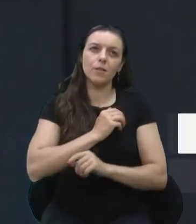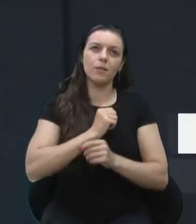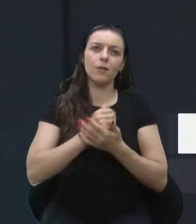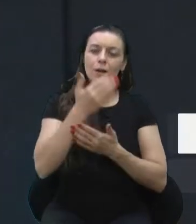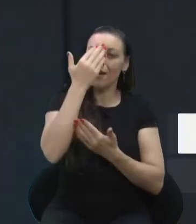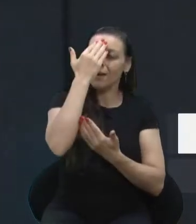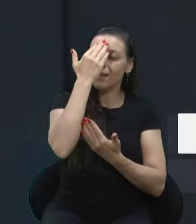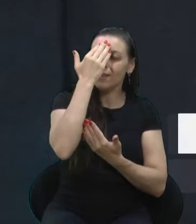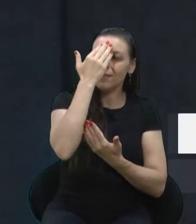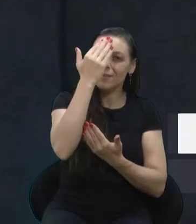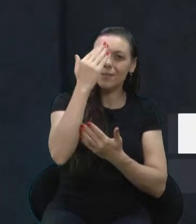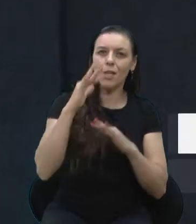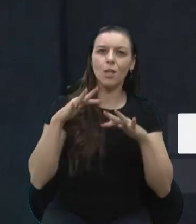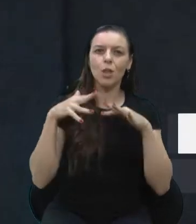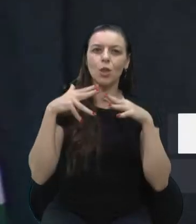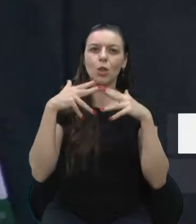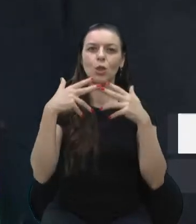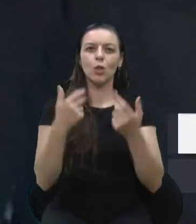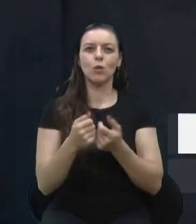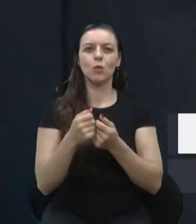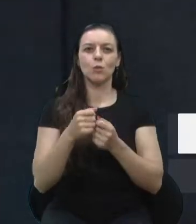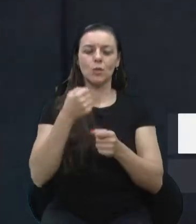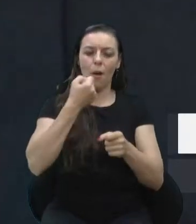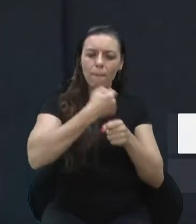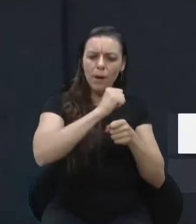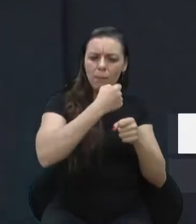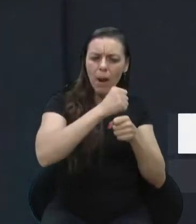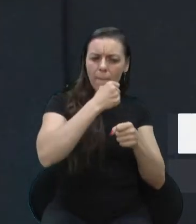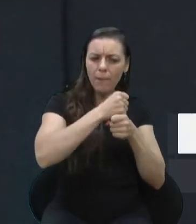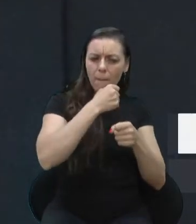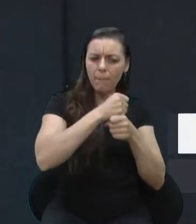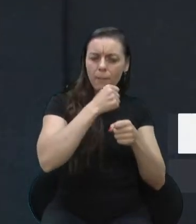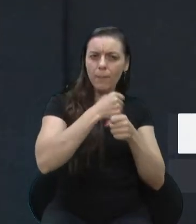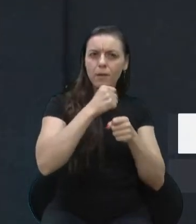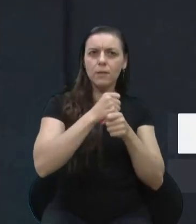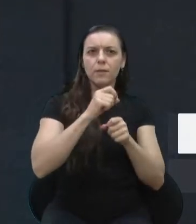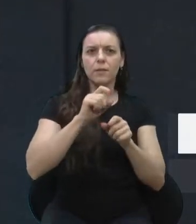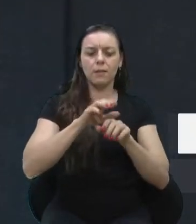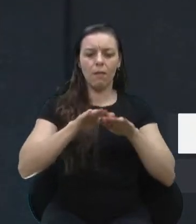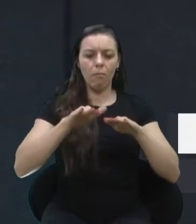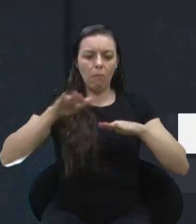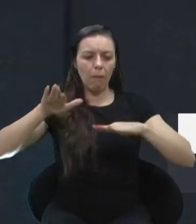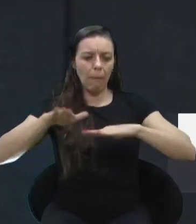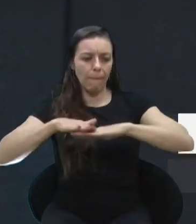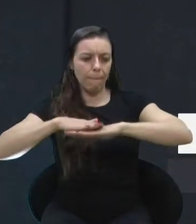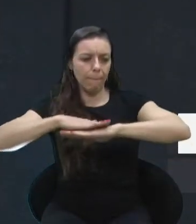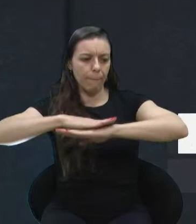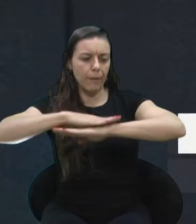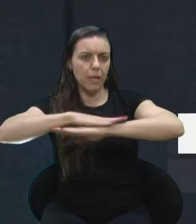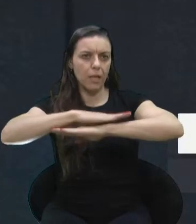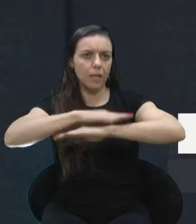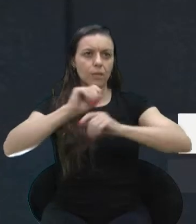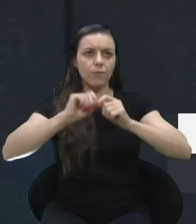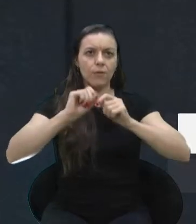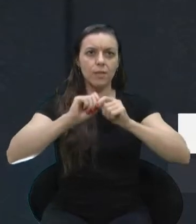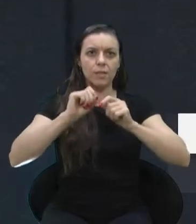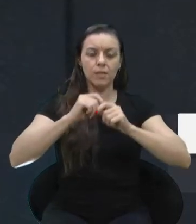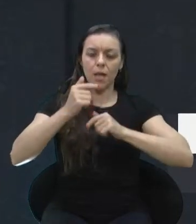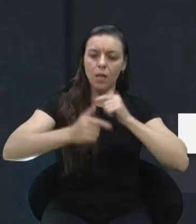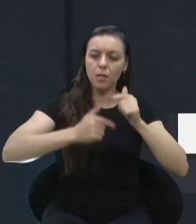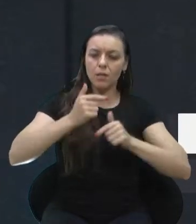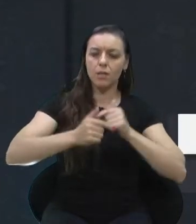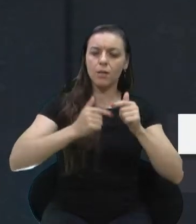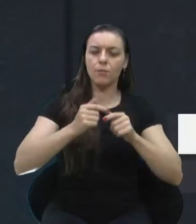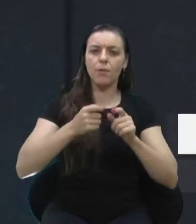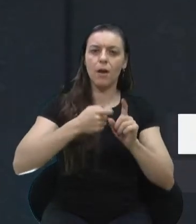agradecer todos aqueles pedreiros que vieram trabalhar, que estavam reformando o piso, que estavam aqui fazendo o seu trabalho aqui os